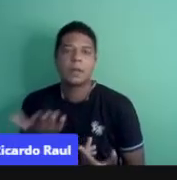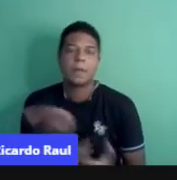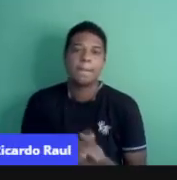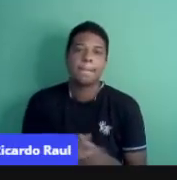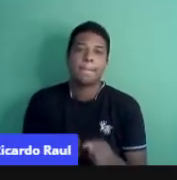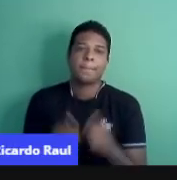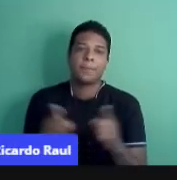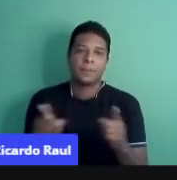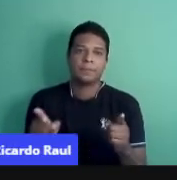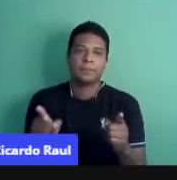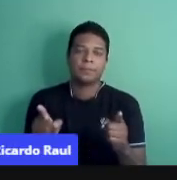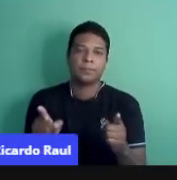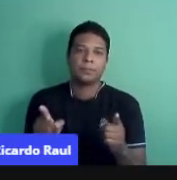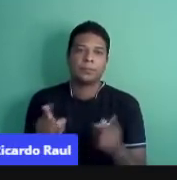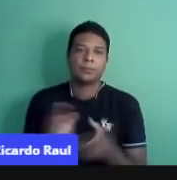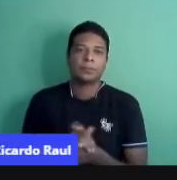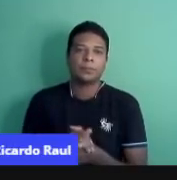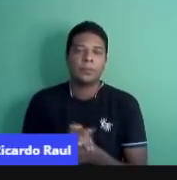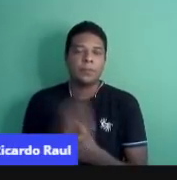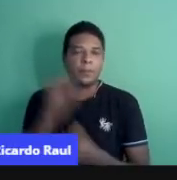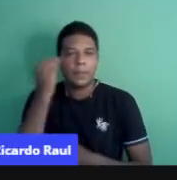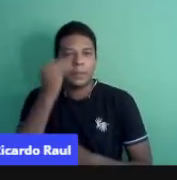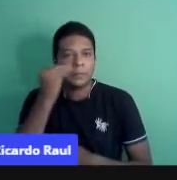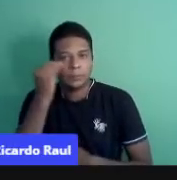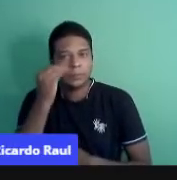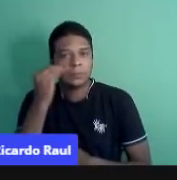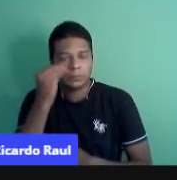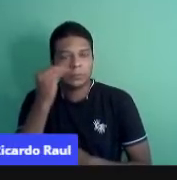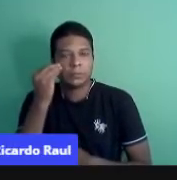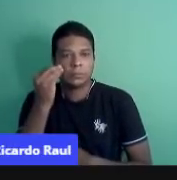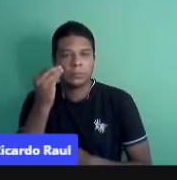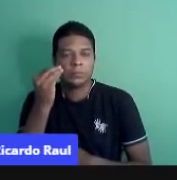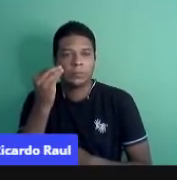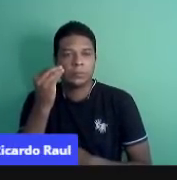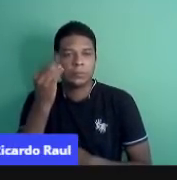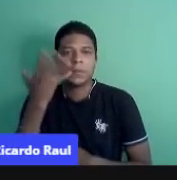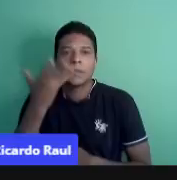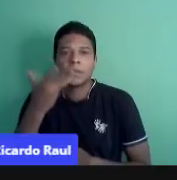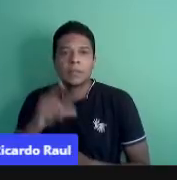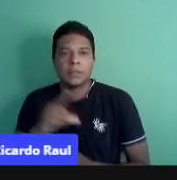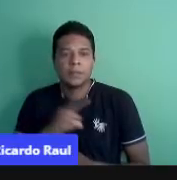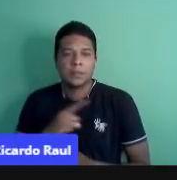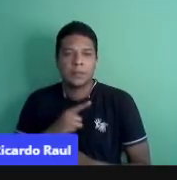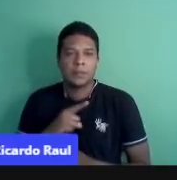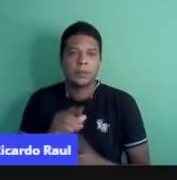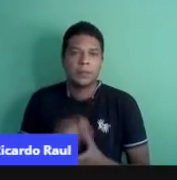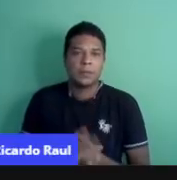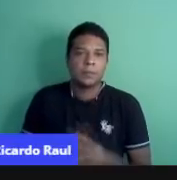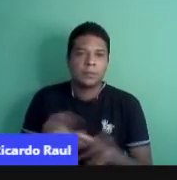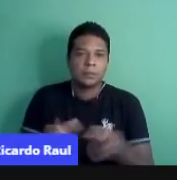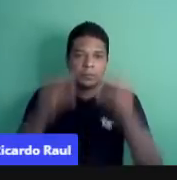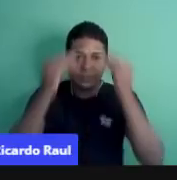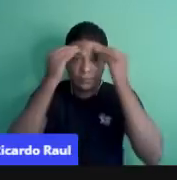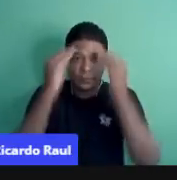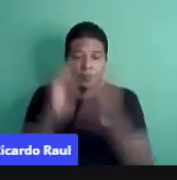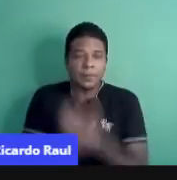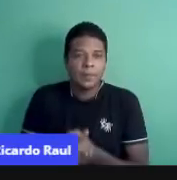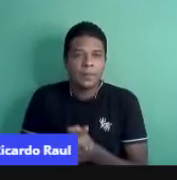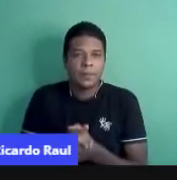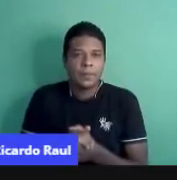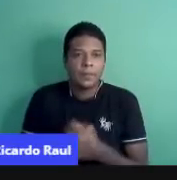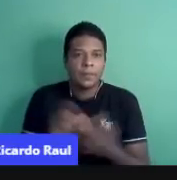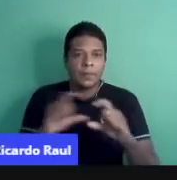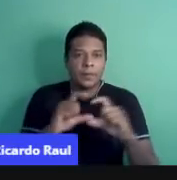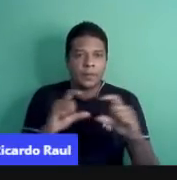porém partindo da experiência que ela teve. E só para finalizar, eu deixo uma frase, próximo,